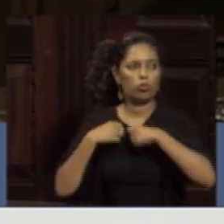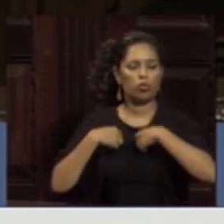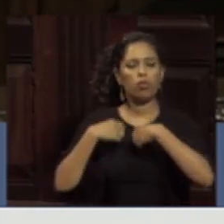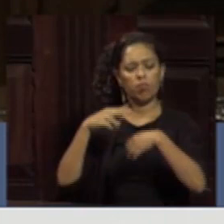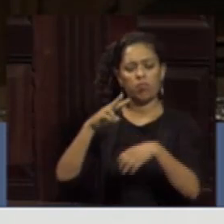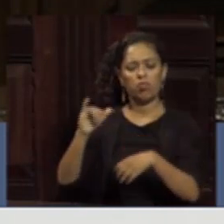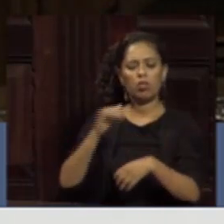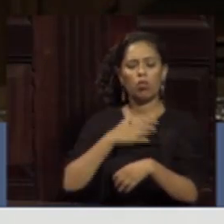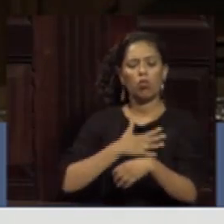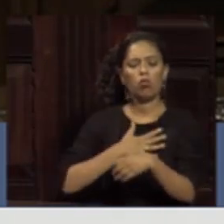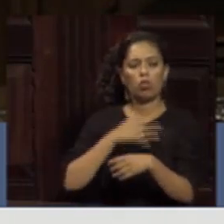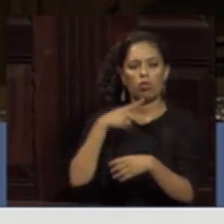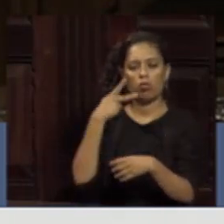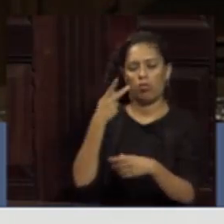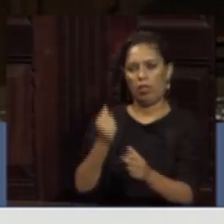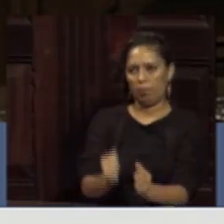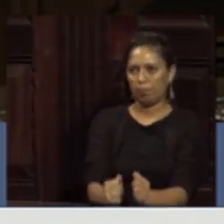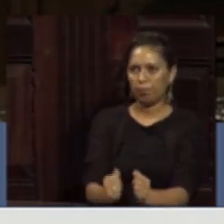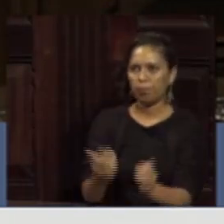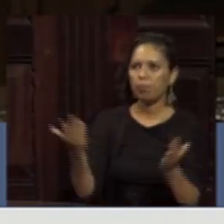desse tema. Hoje,